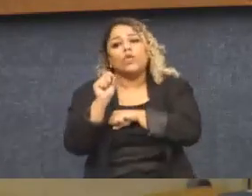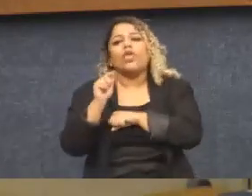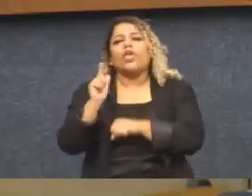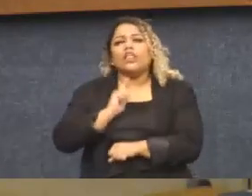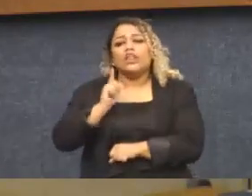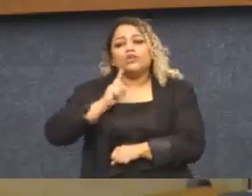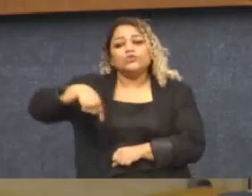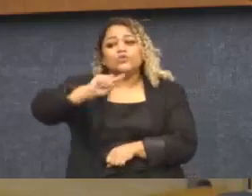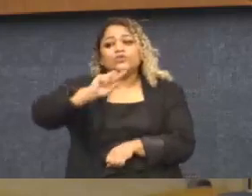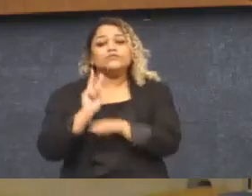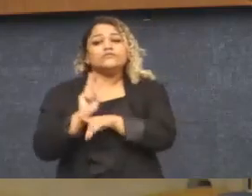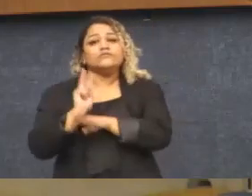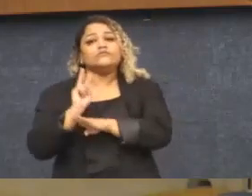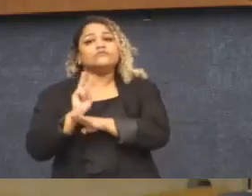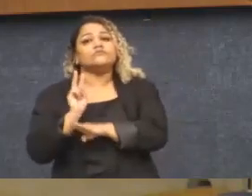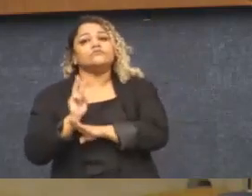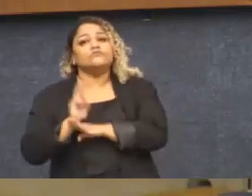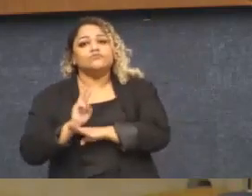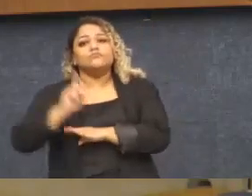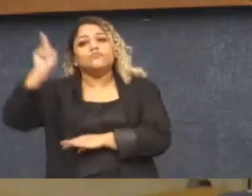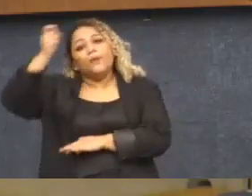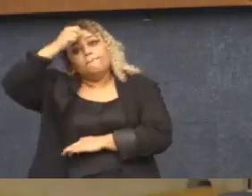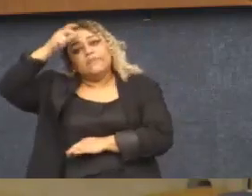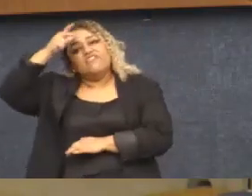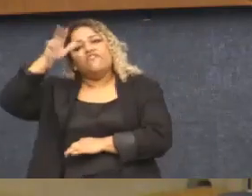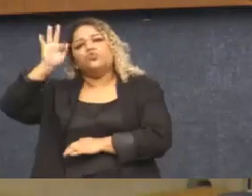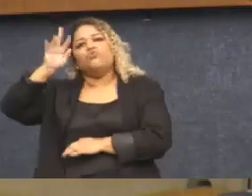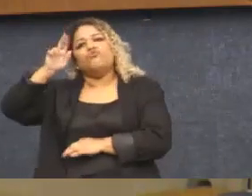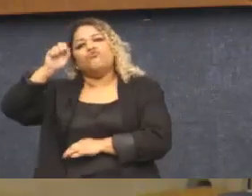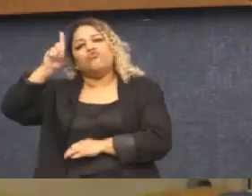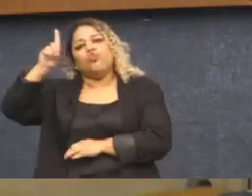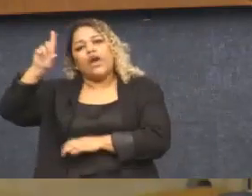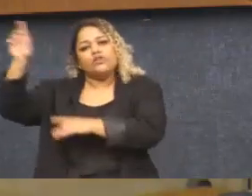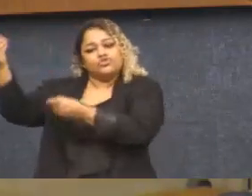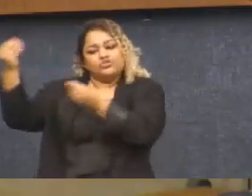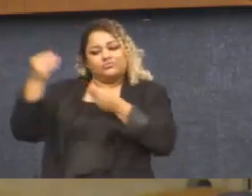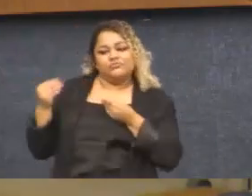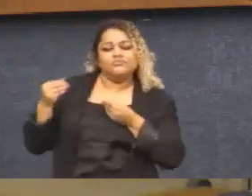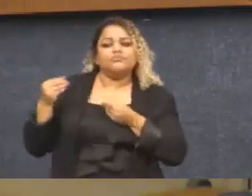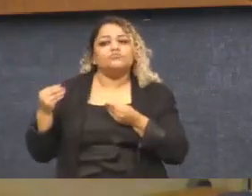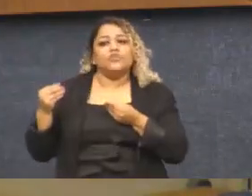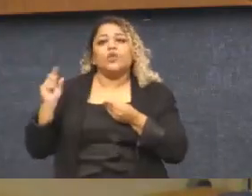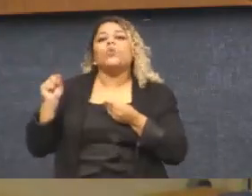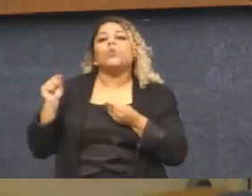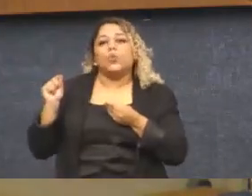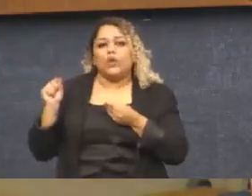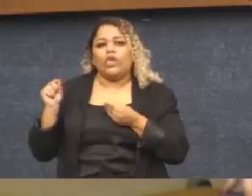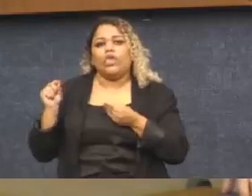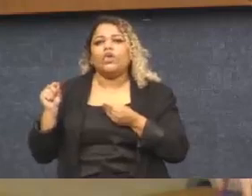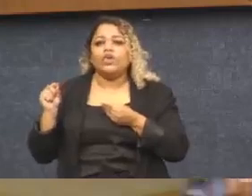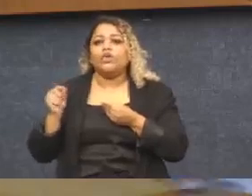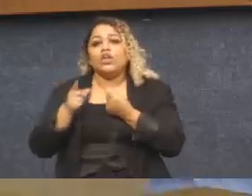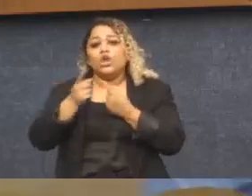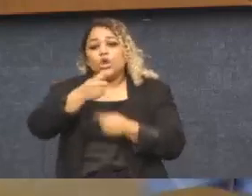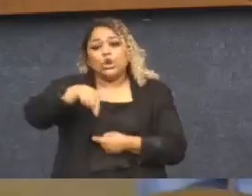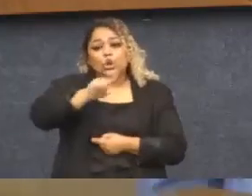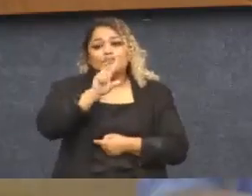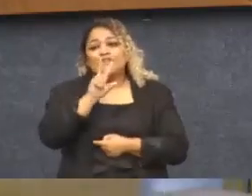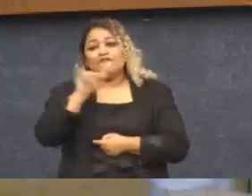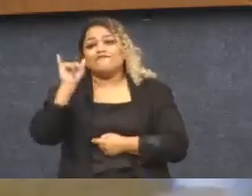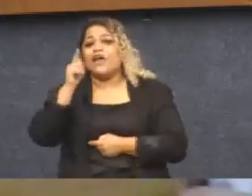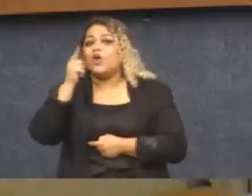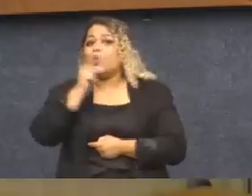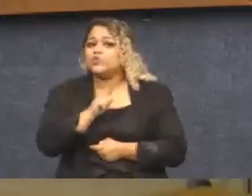todos nós através do prefeito Fuad, de que finalmente nós vamos ter a